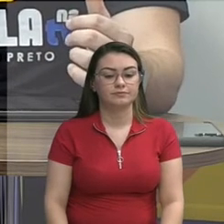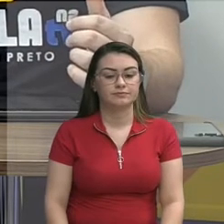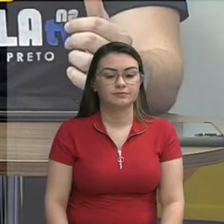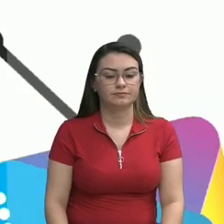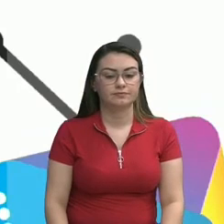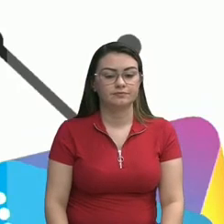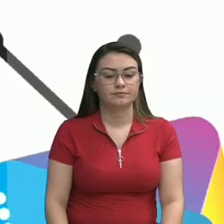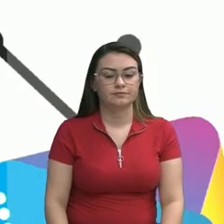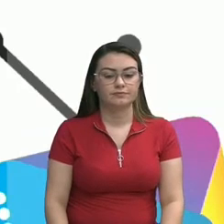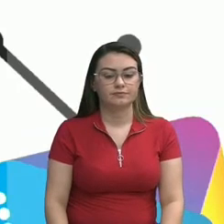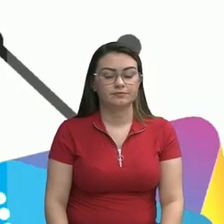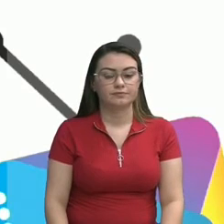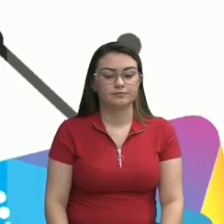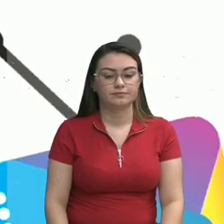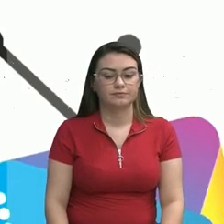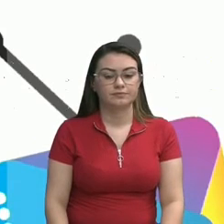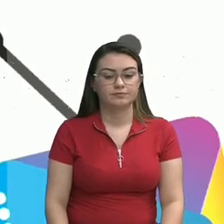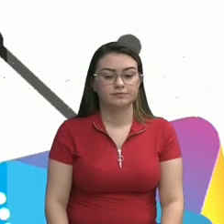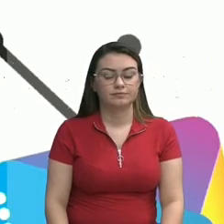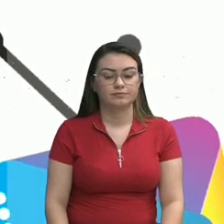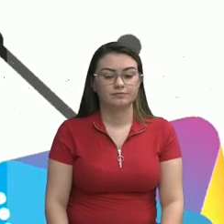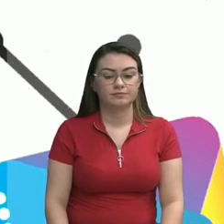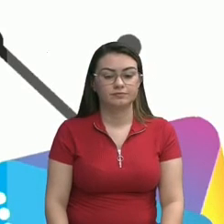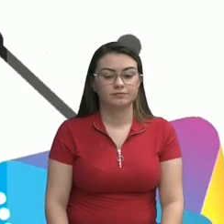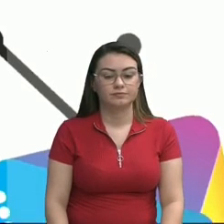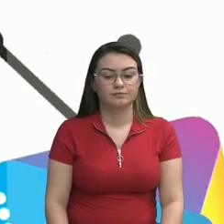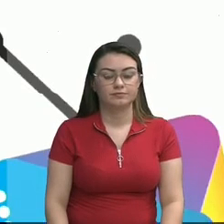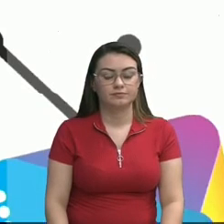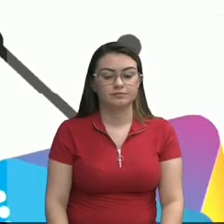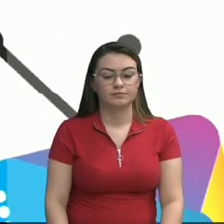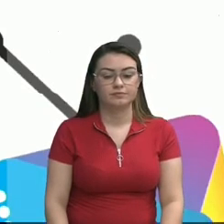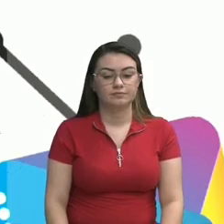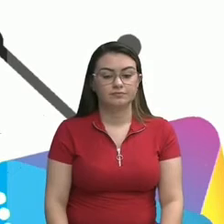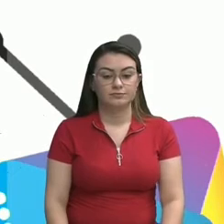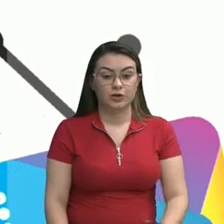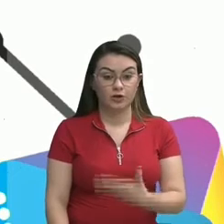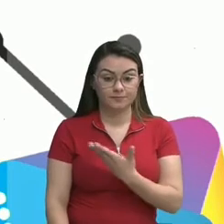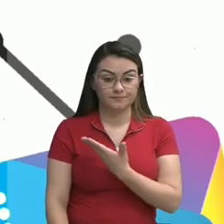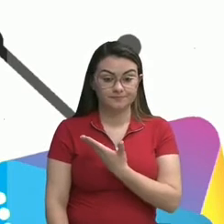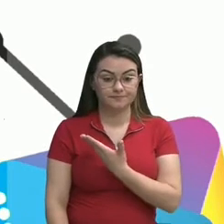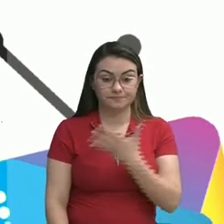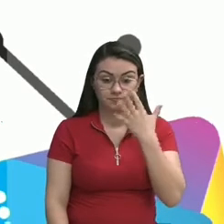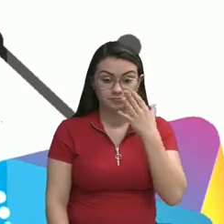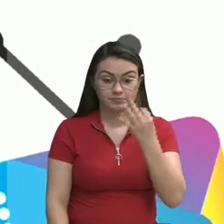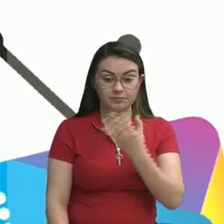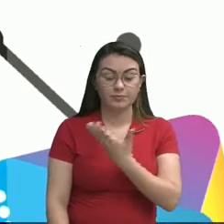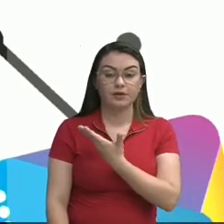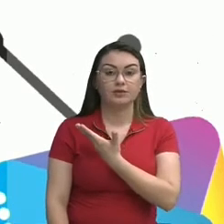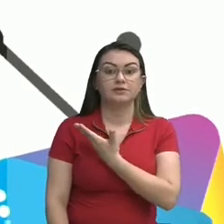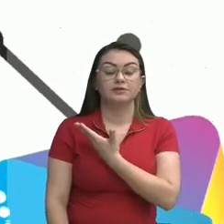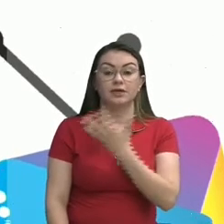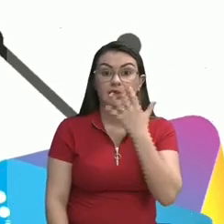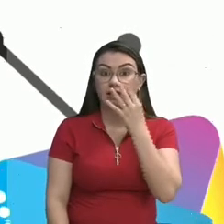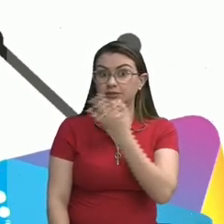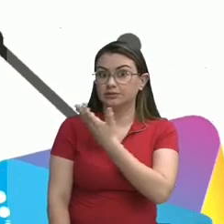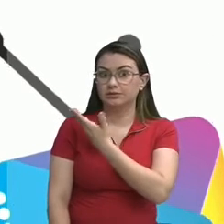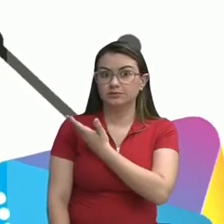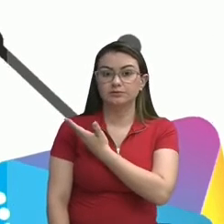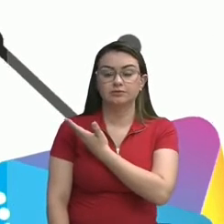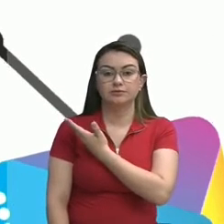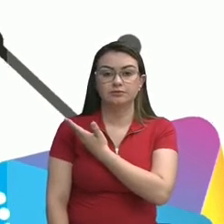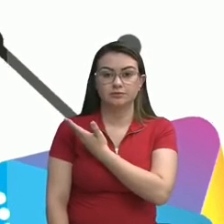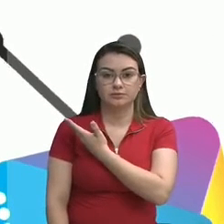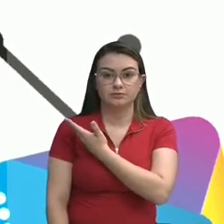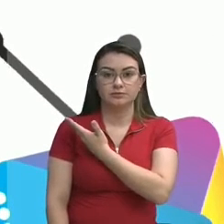Olá 4 ao quadrado menos 5 x 4 + 6 = 0 4